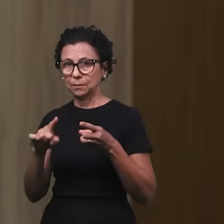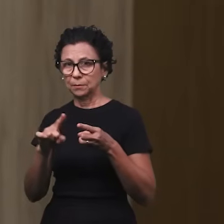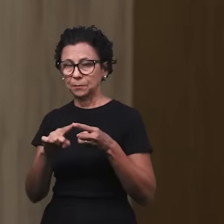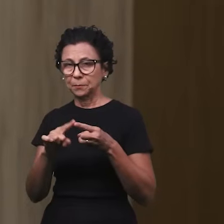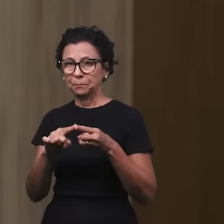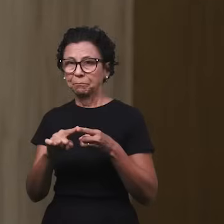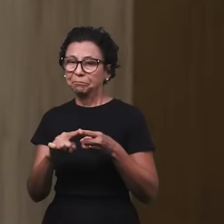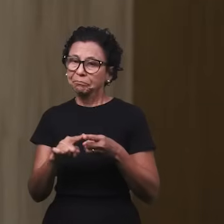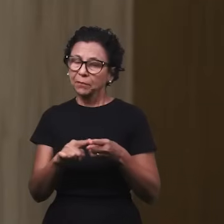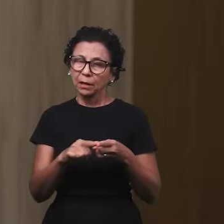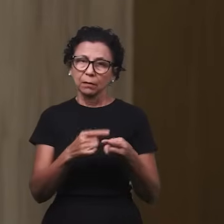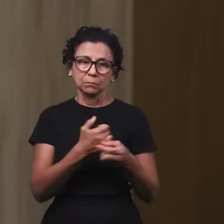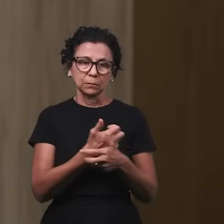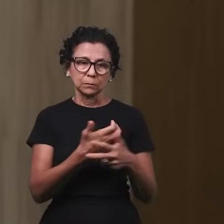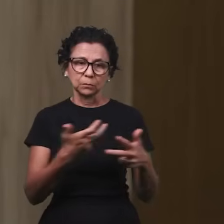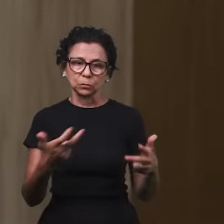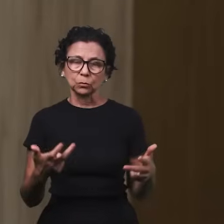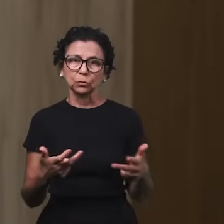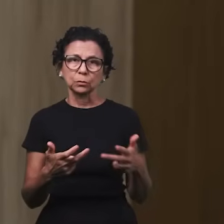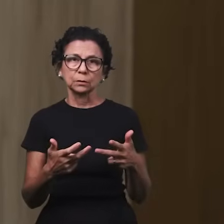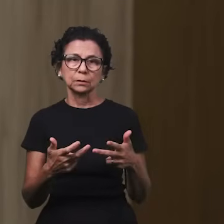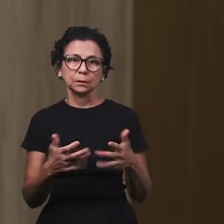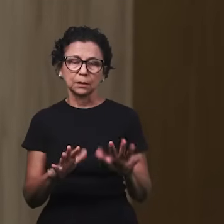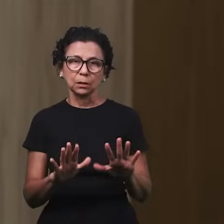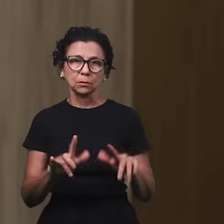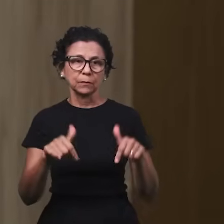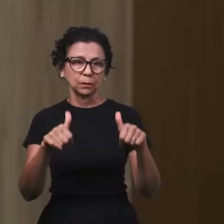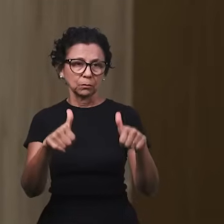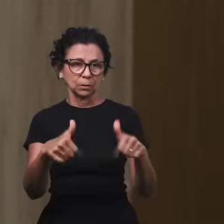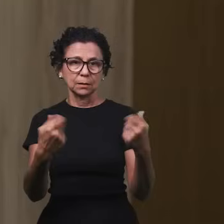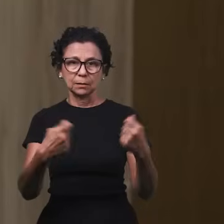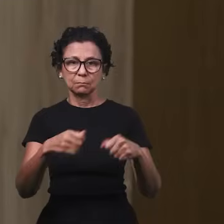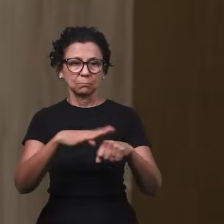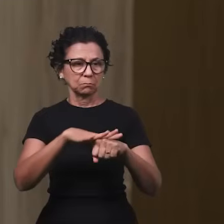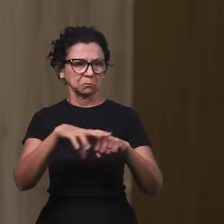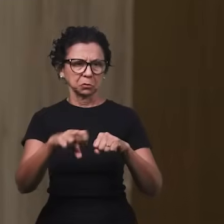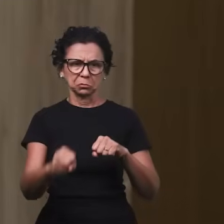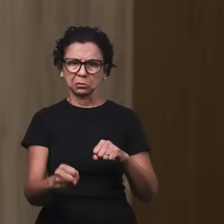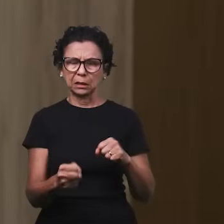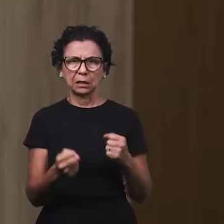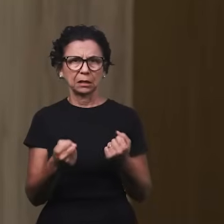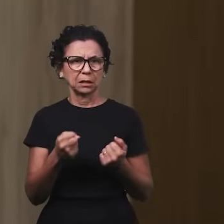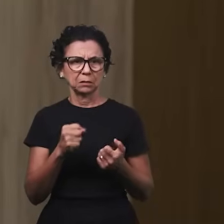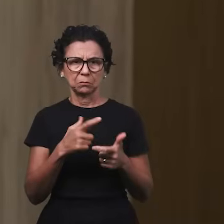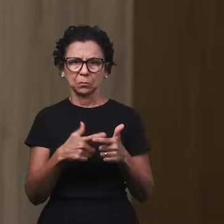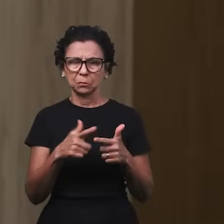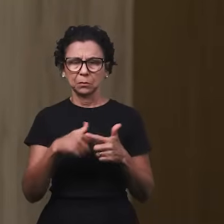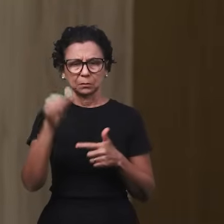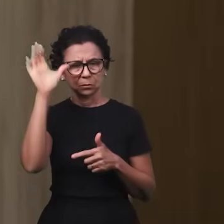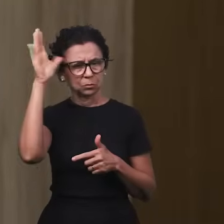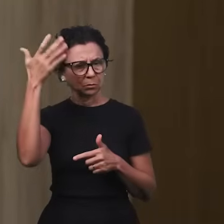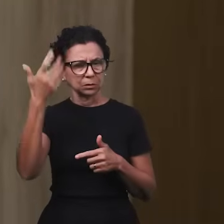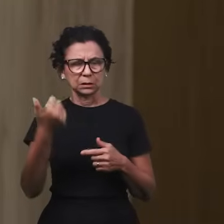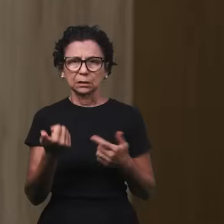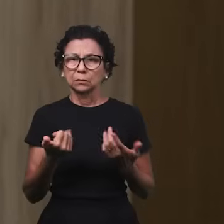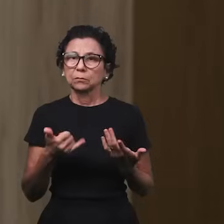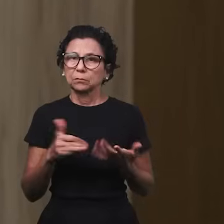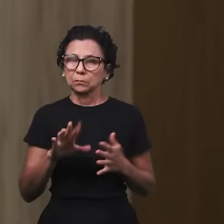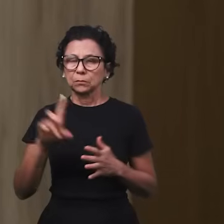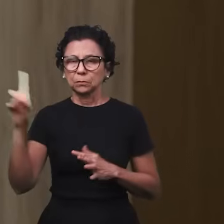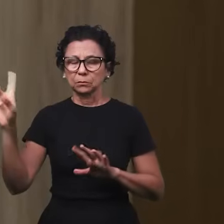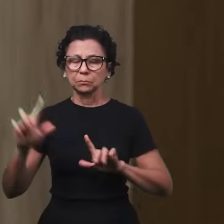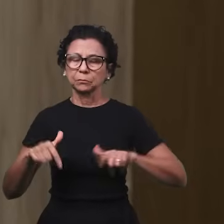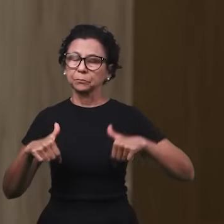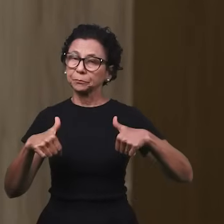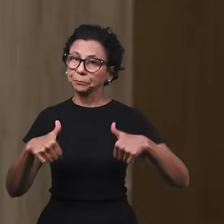O lado físico da criação, Deus vai operar. Se é uma cura de uma enfermidade, se é uma solução num problema da família, esse é o Pai